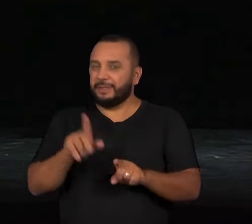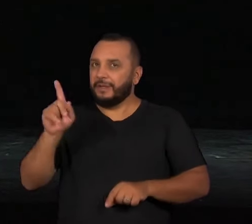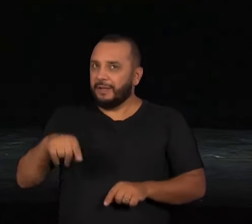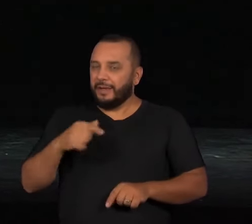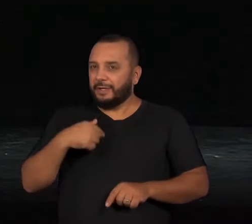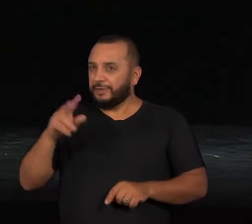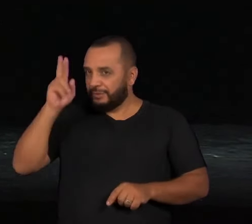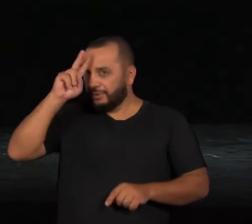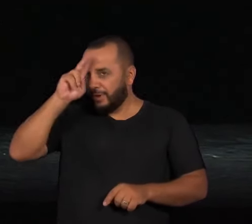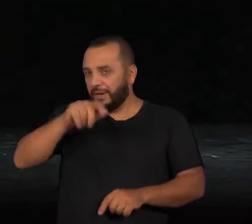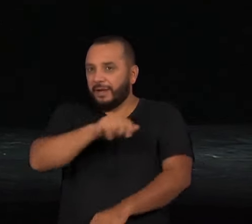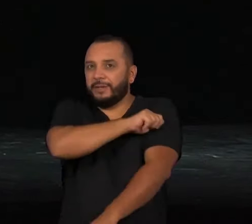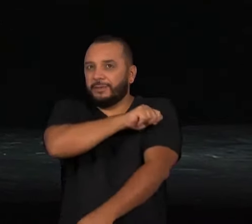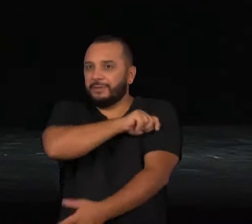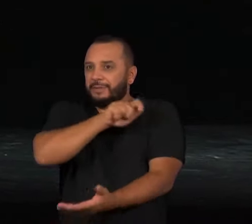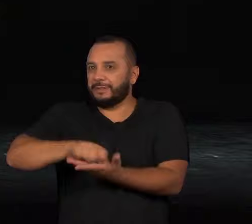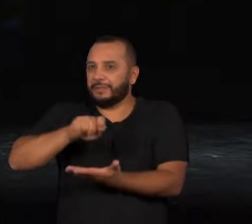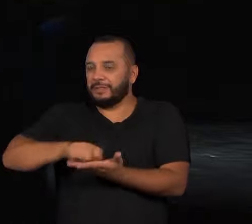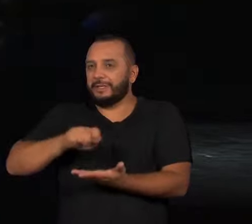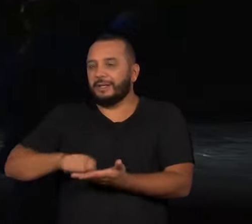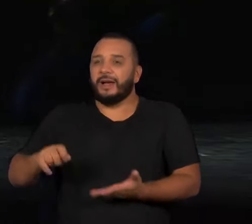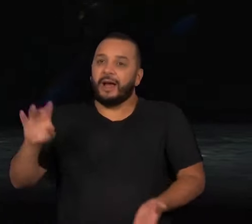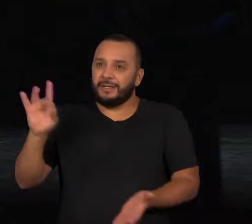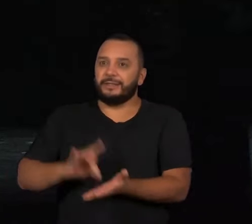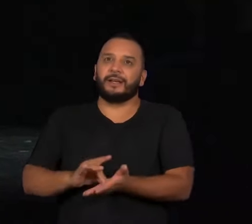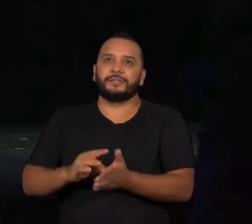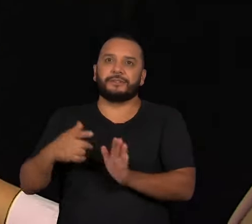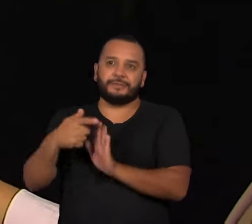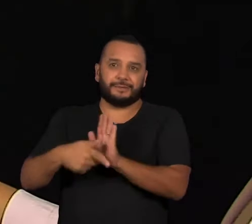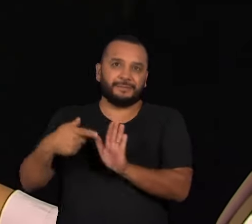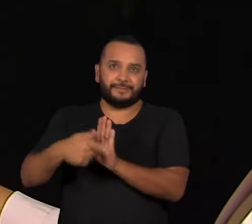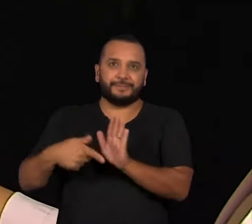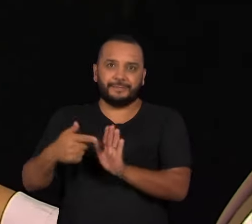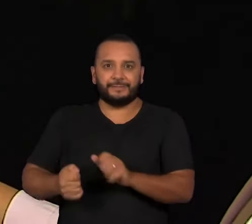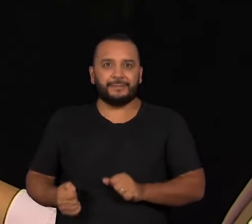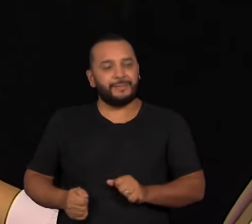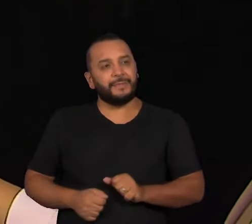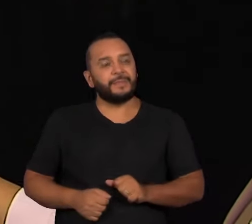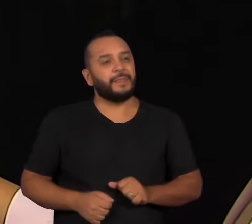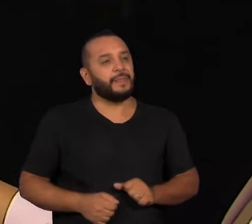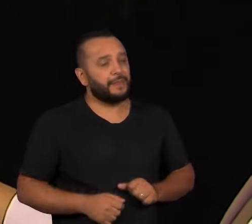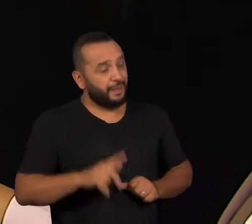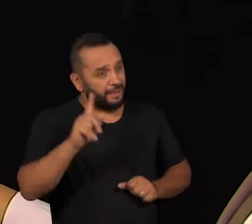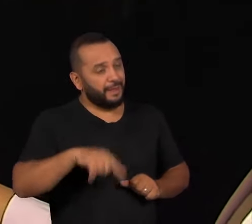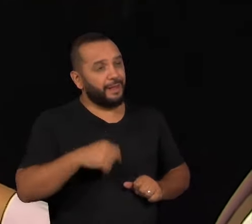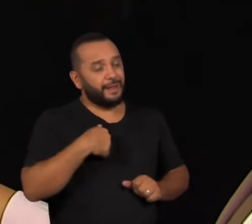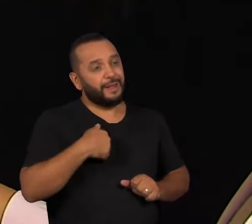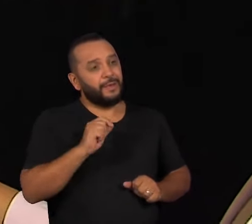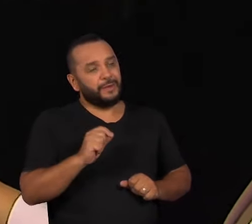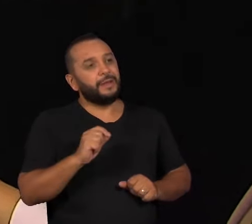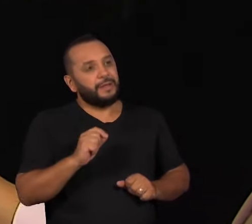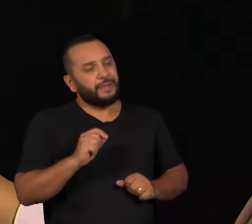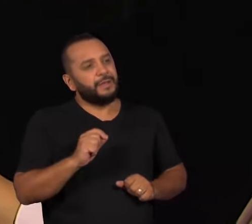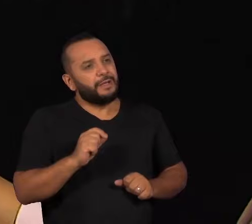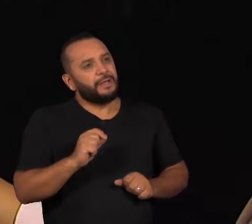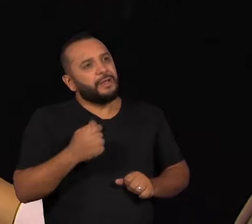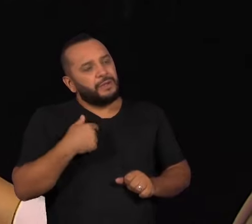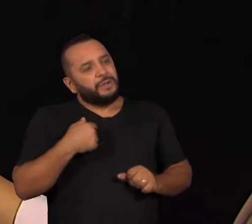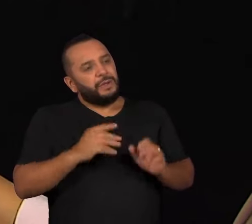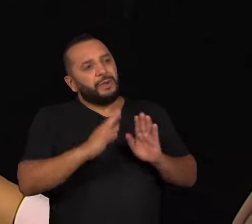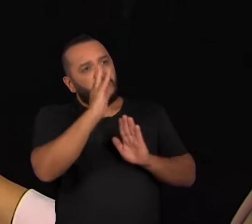pelos próprios alunos que retratam a realidade de Guaianazes. Faz parte do currículo, né, de língua portuguesa